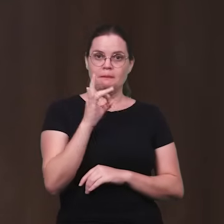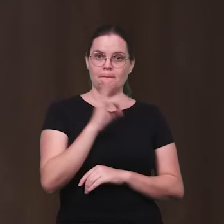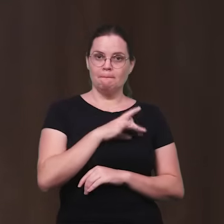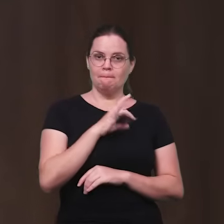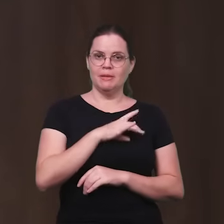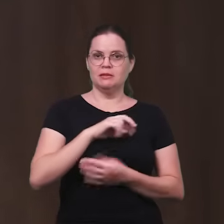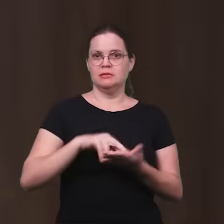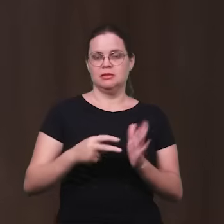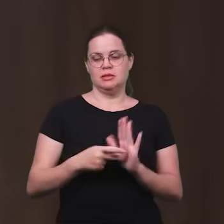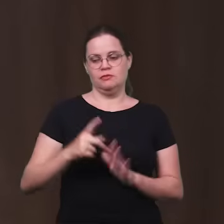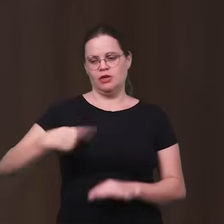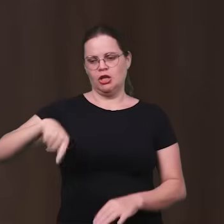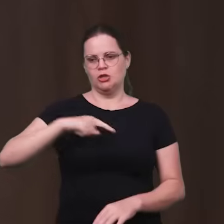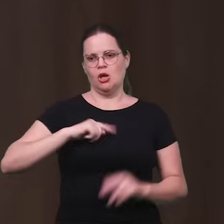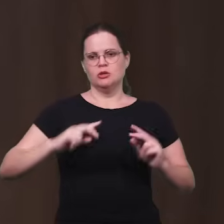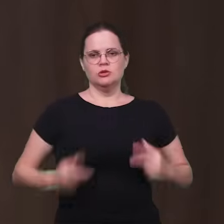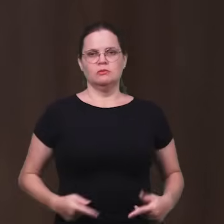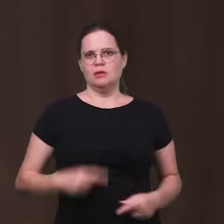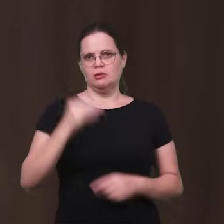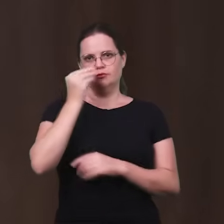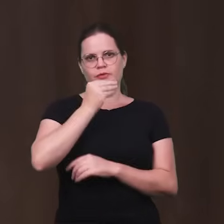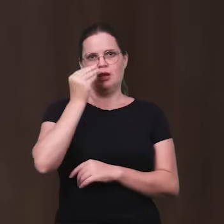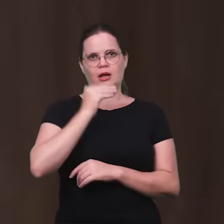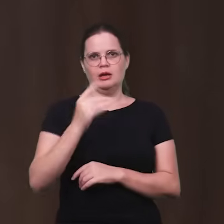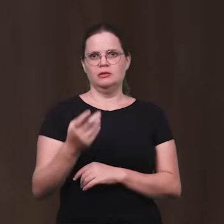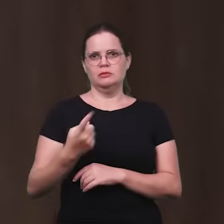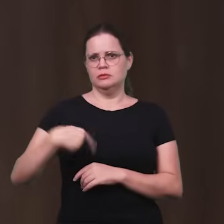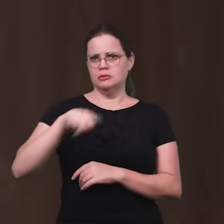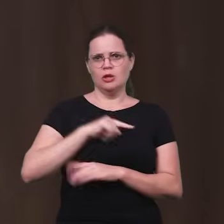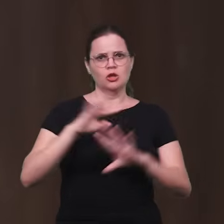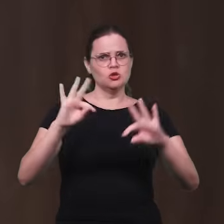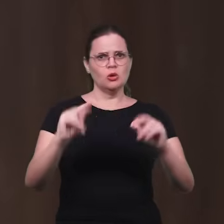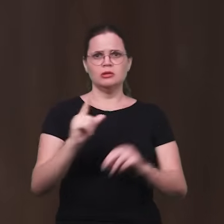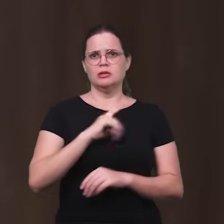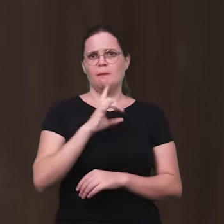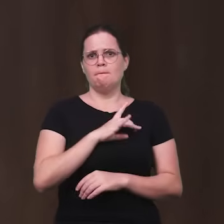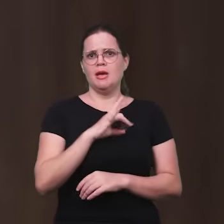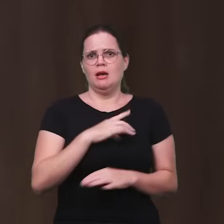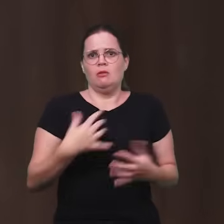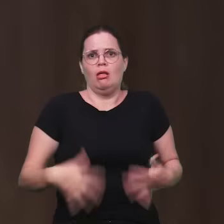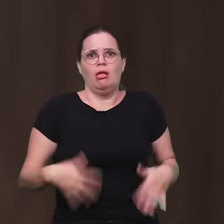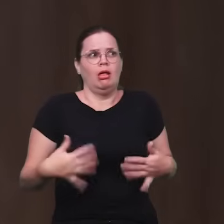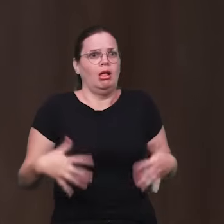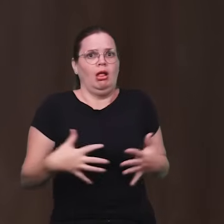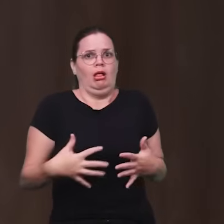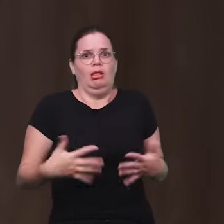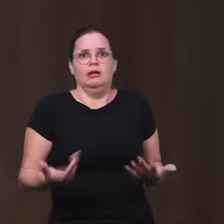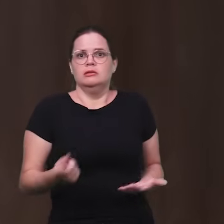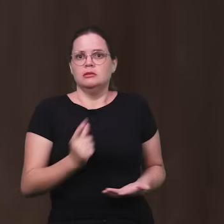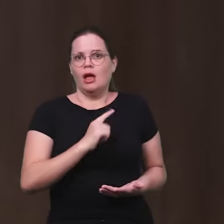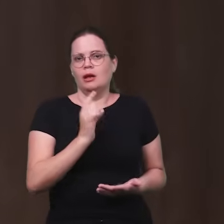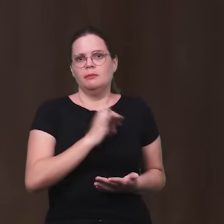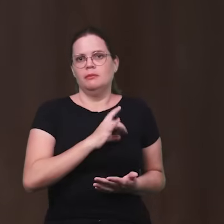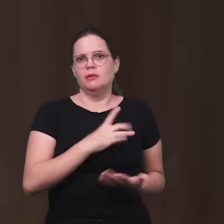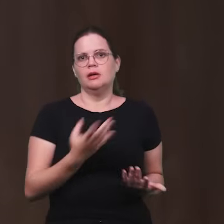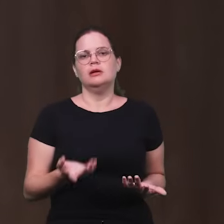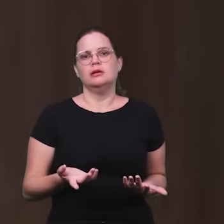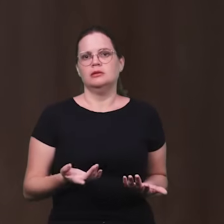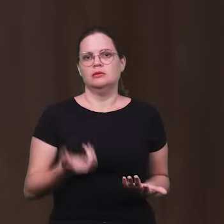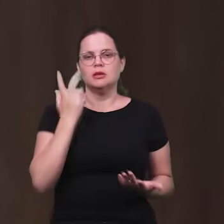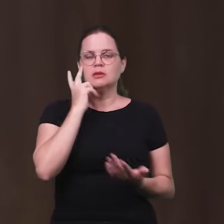da fragilidade da nossa humanidade. Isso é uma coisa que todos nós temos, né? A nossa fragilidade, os nossos